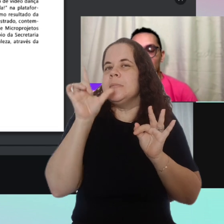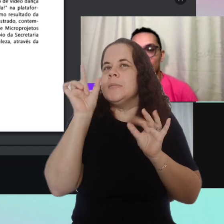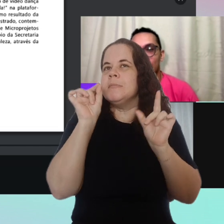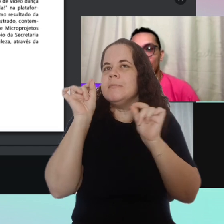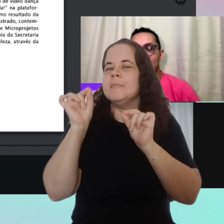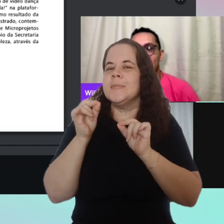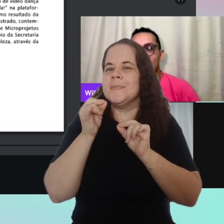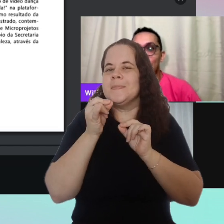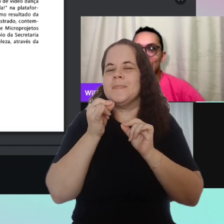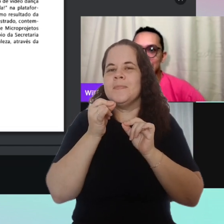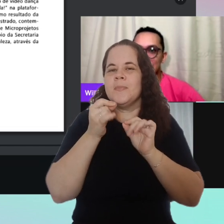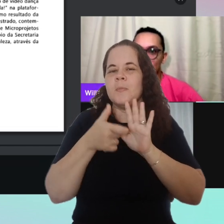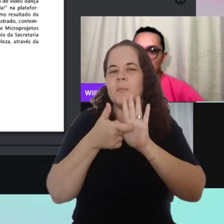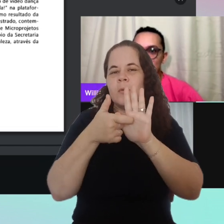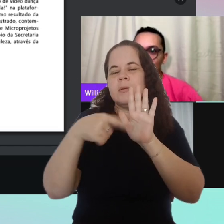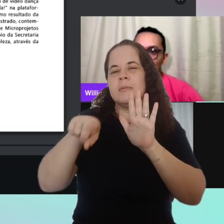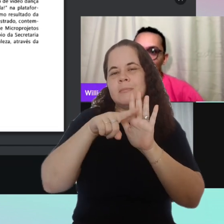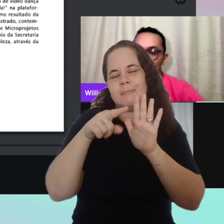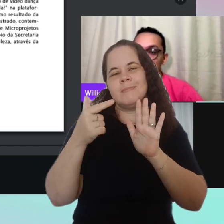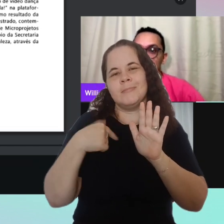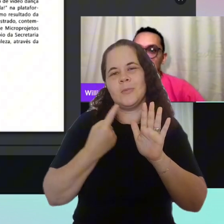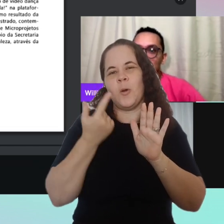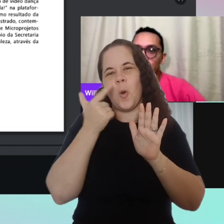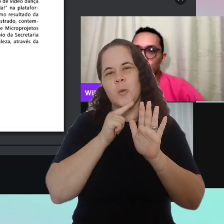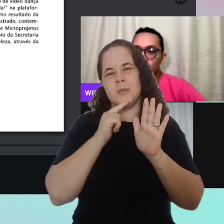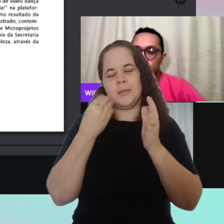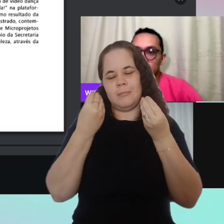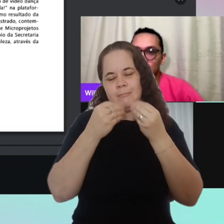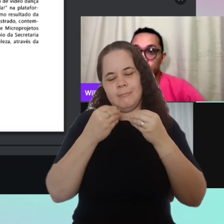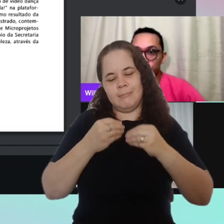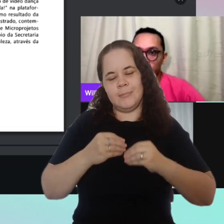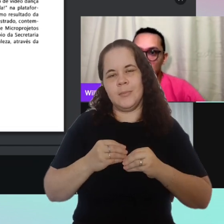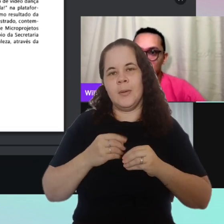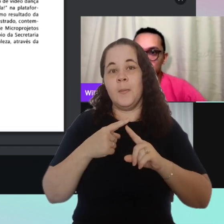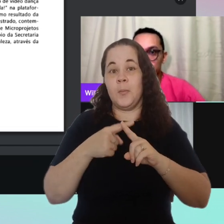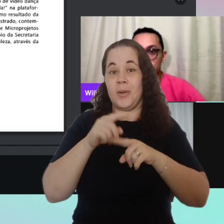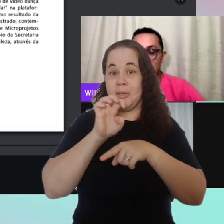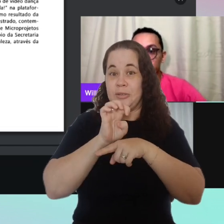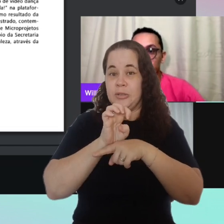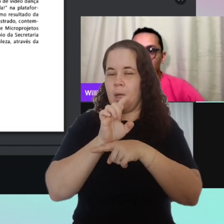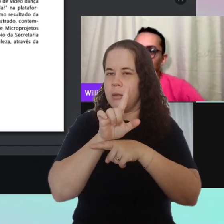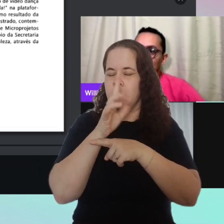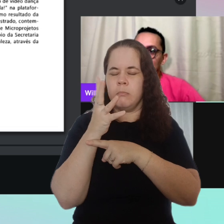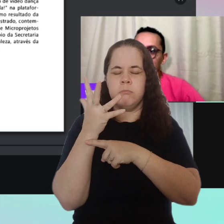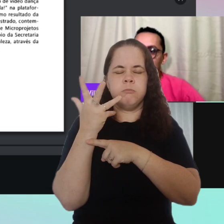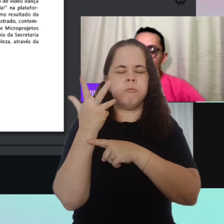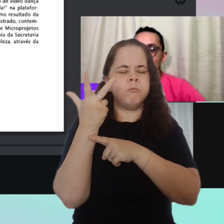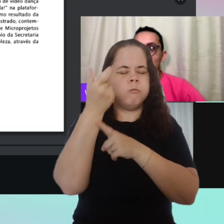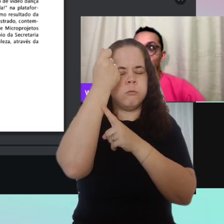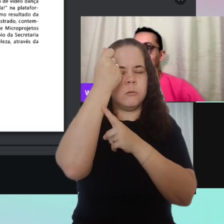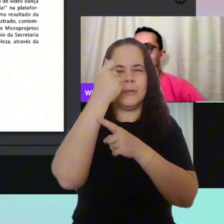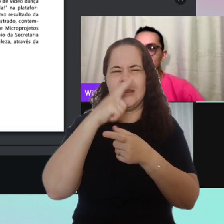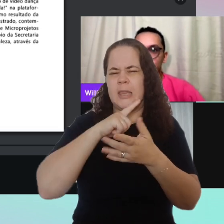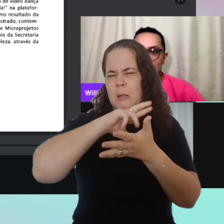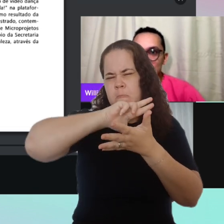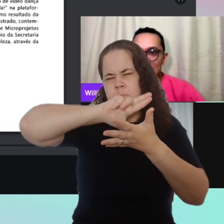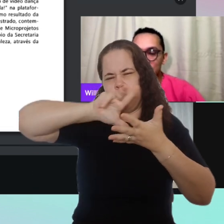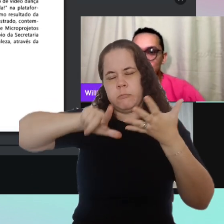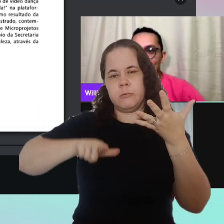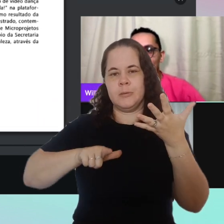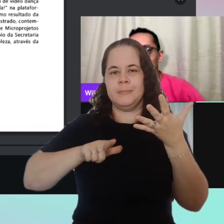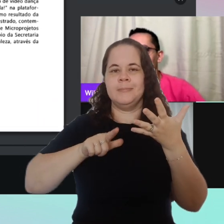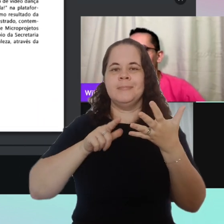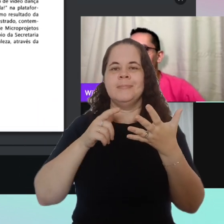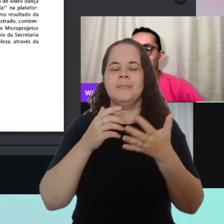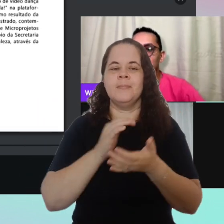né? Abraçar mesmo, né? Porque a gente tem um estado muito rico, a gente tem um estado muito potente. E falando em